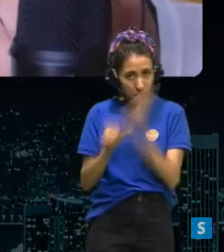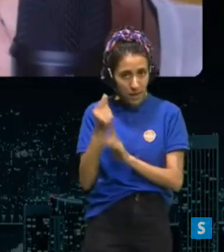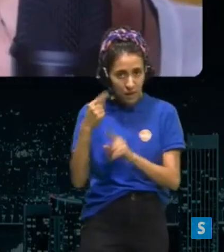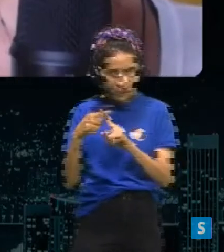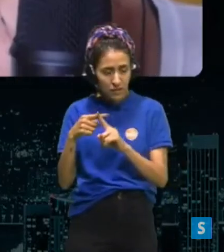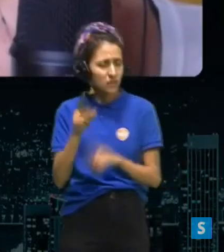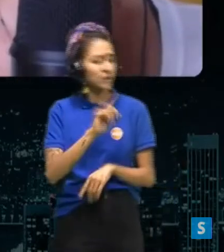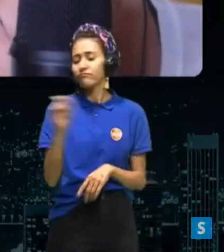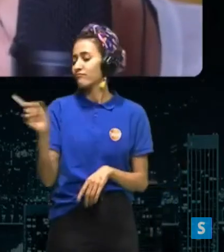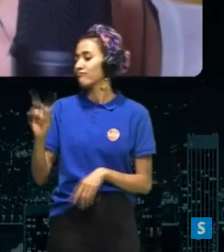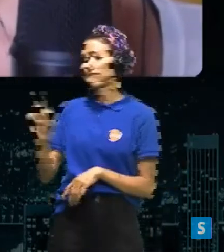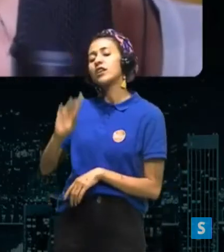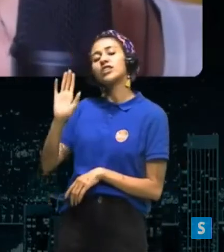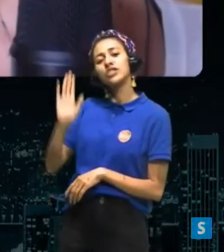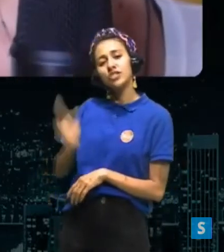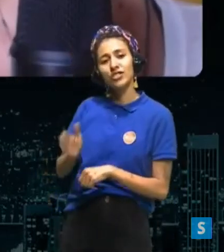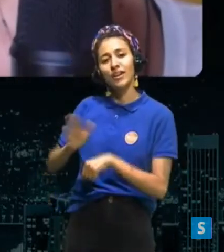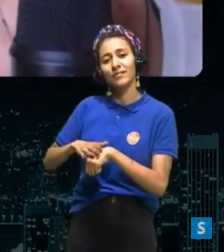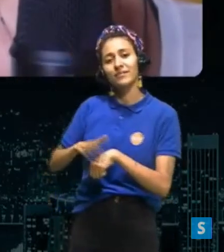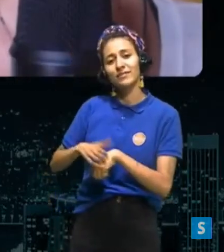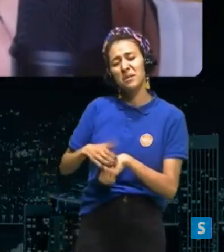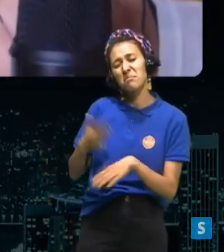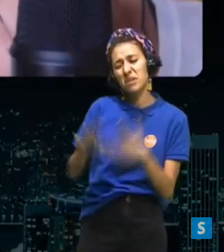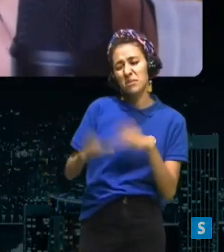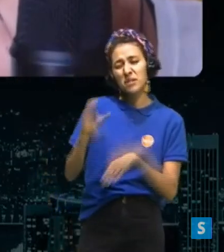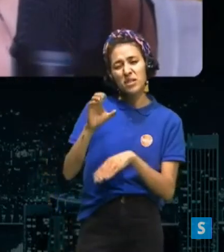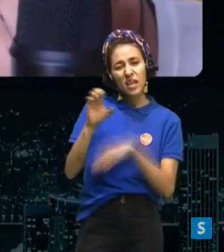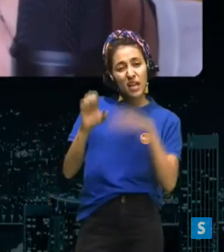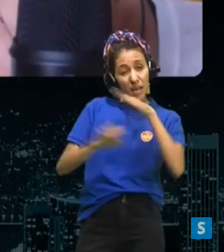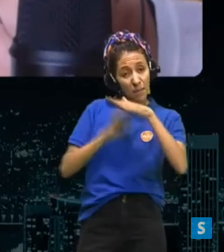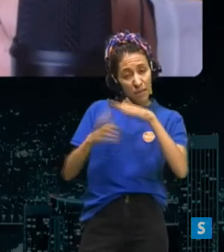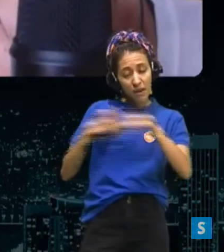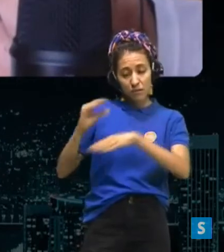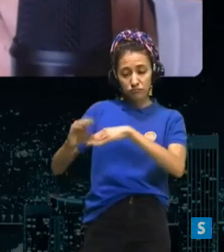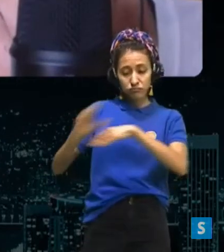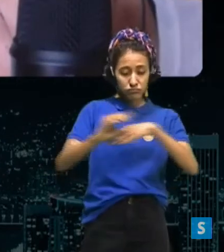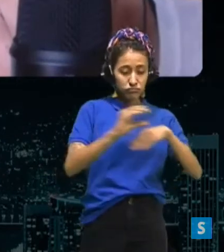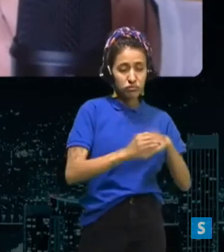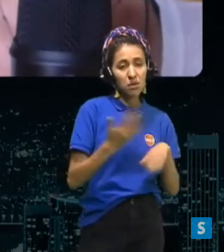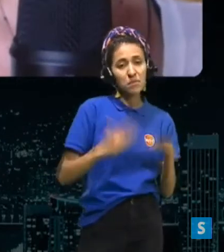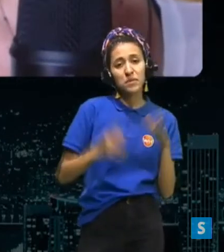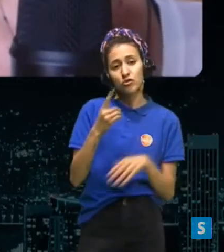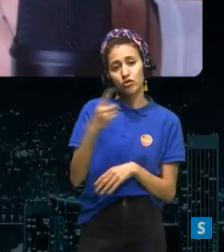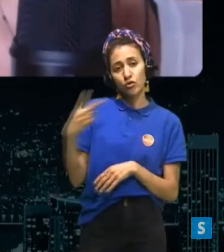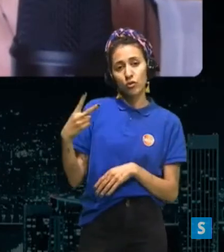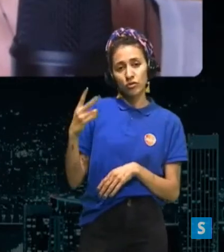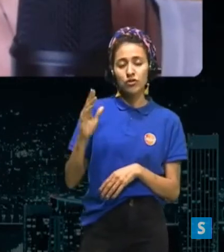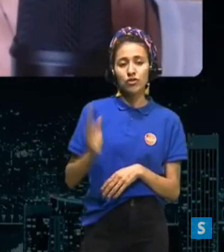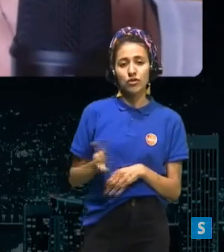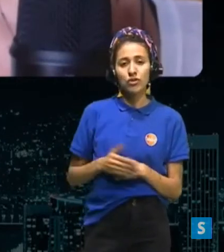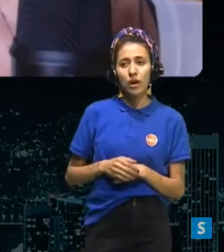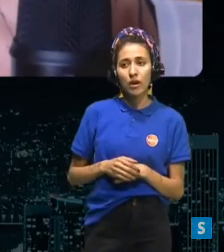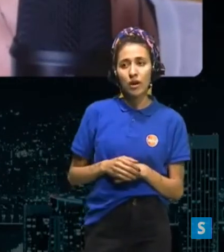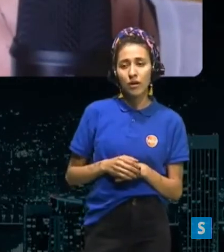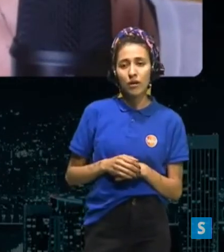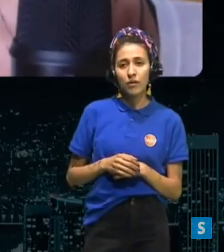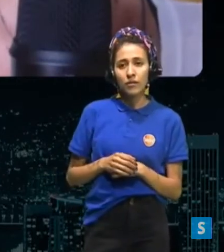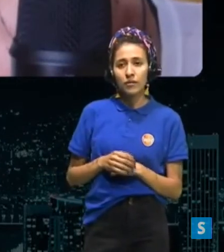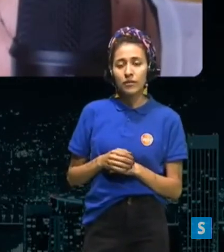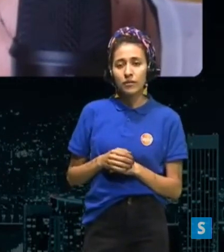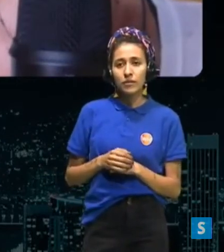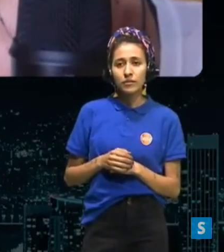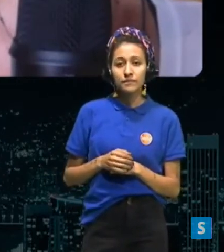tem umas 12 empresas no portfólio já bom então não são só dois fundadores